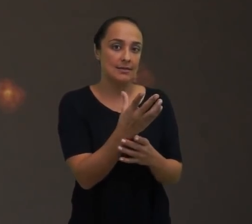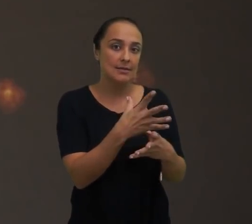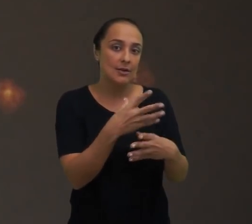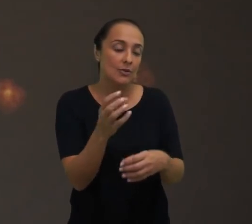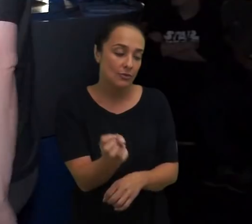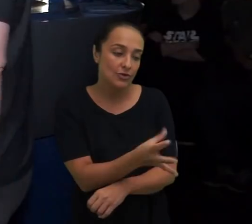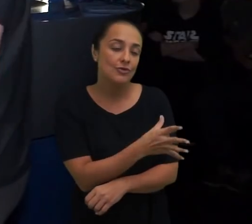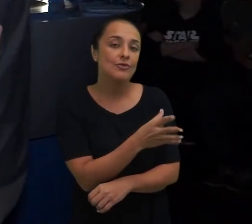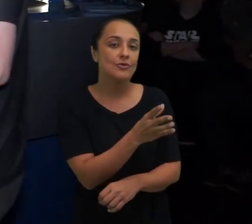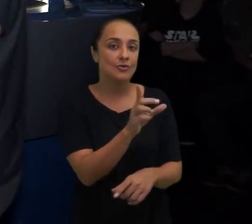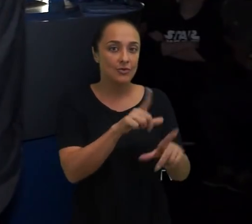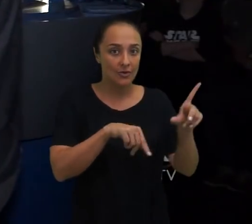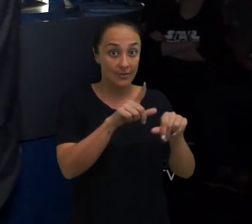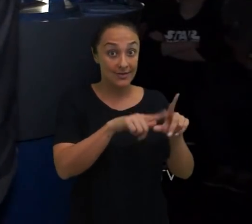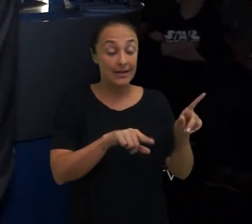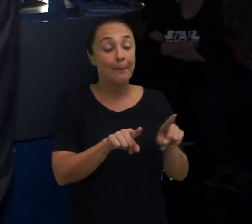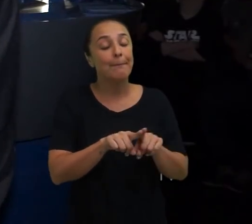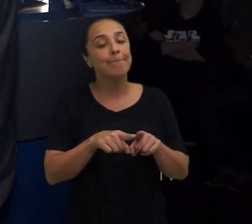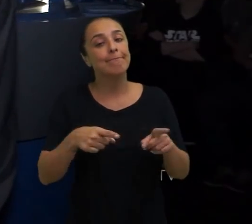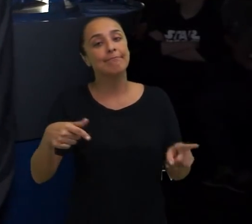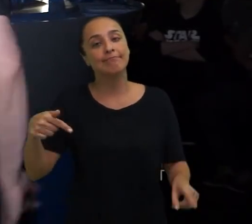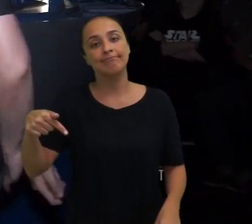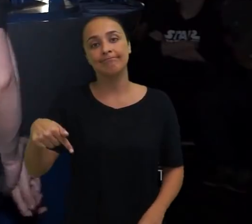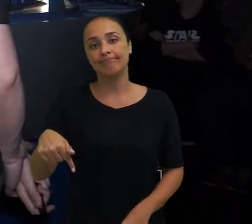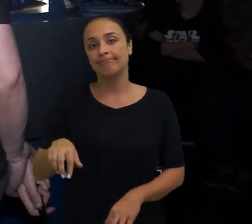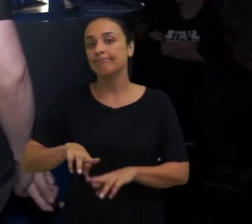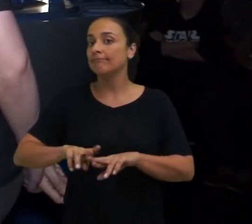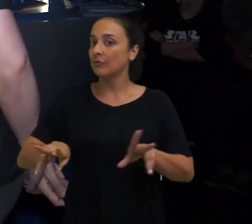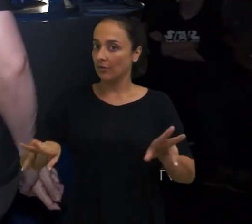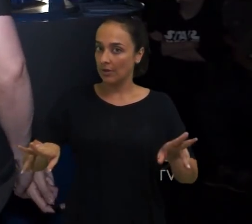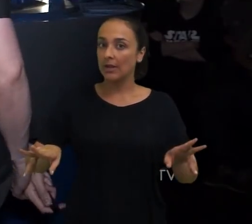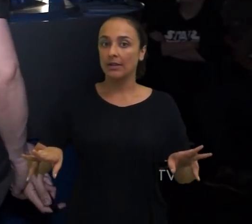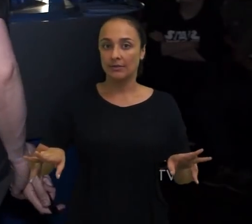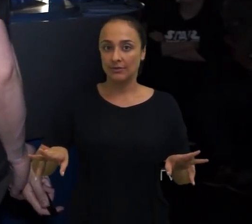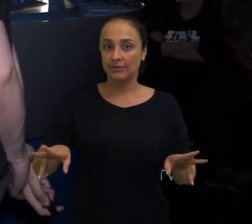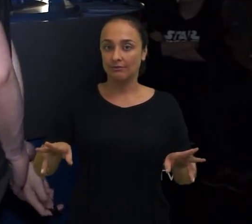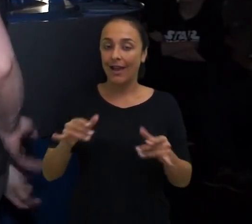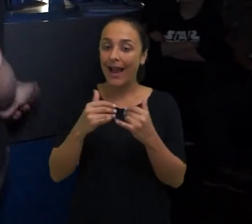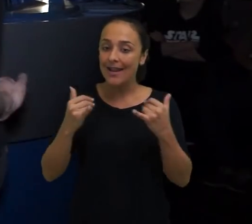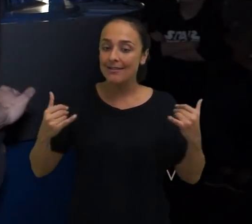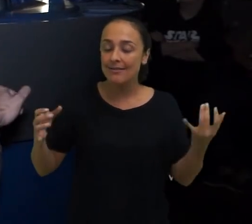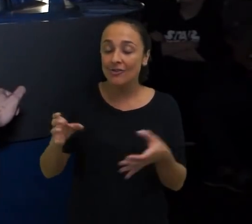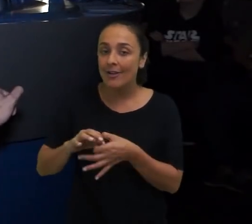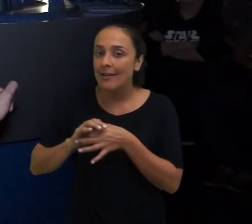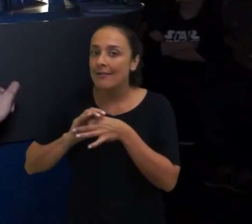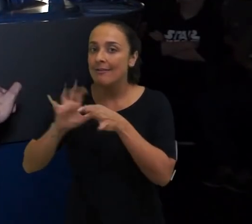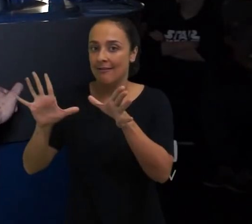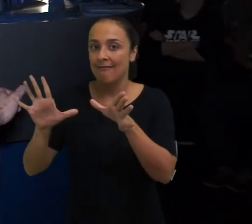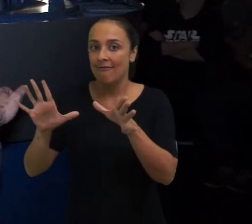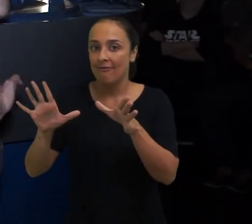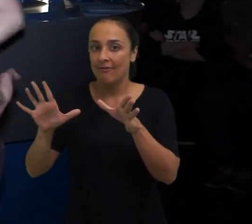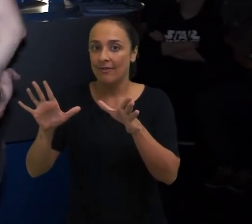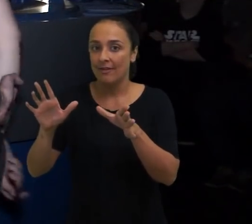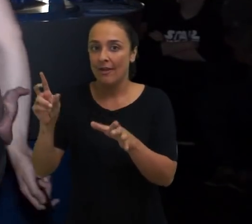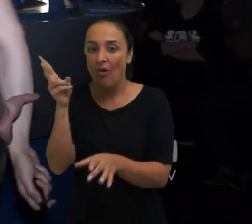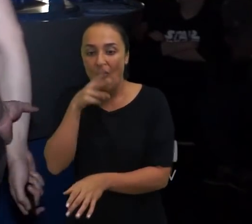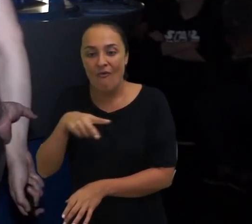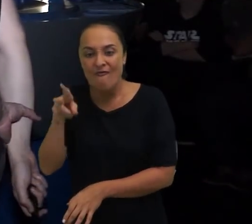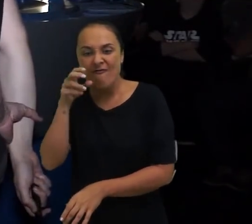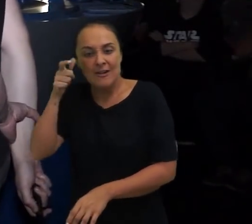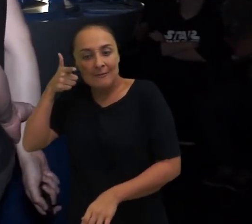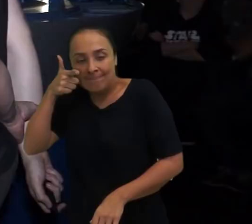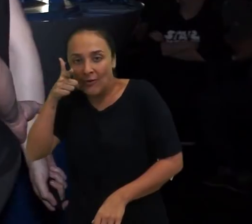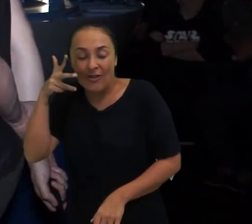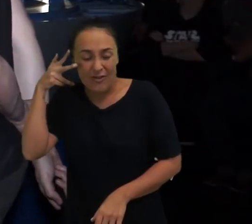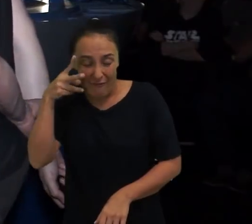filamentos aqui, esses filamentos de gás, eram nuvens de gás e poeira que estavam dentro da galáxia onde é que esse